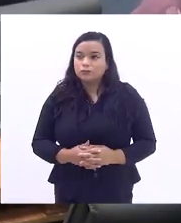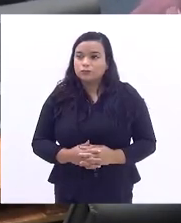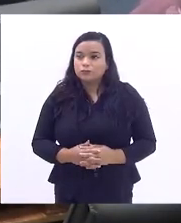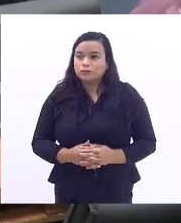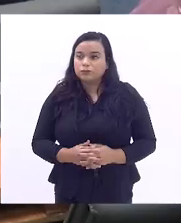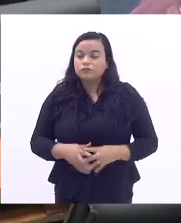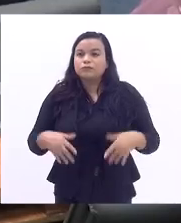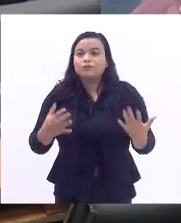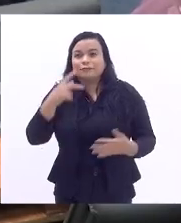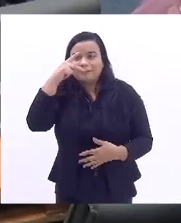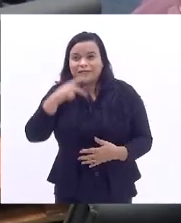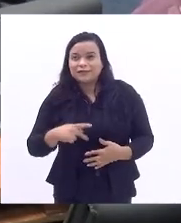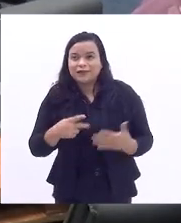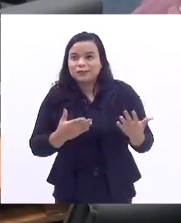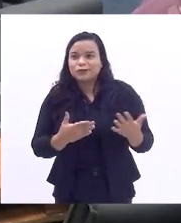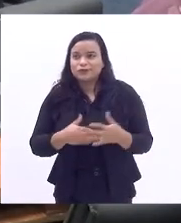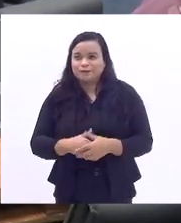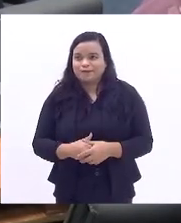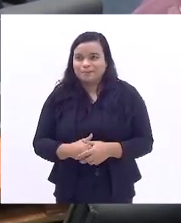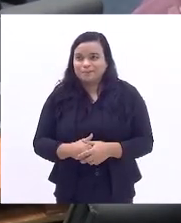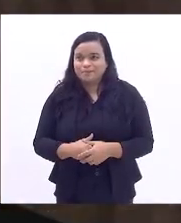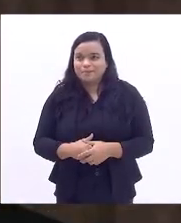seu presente